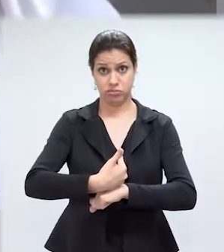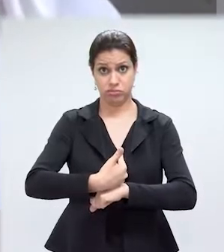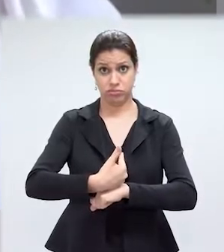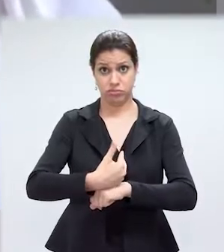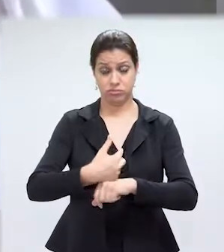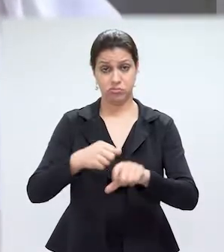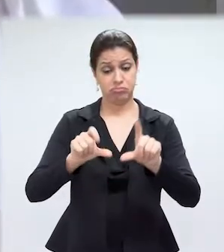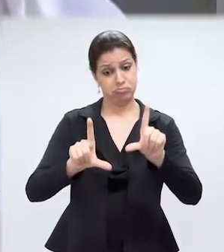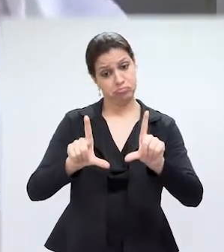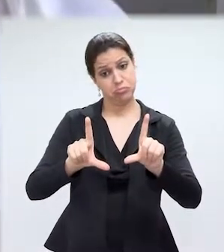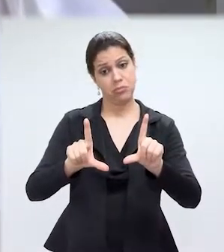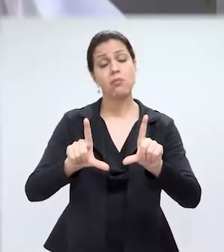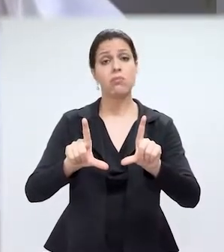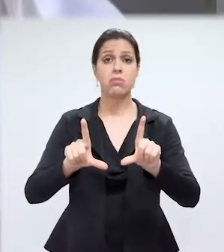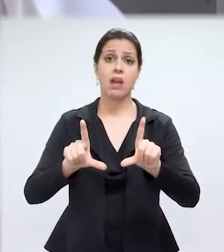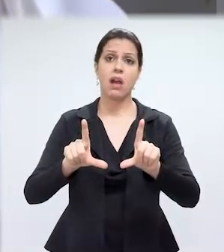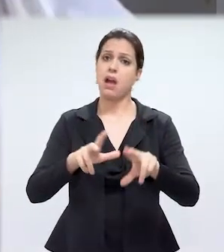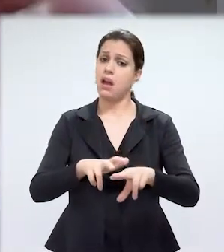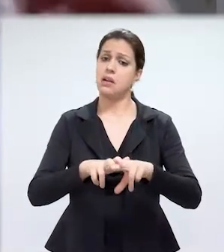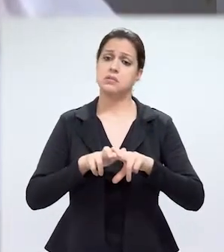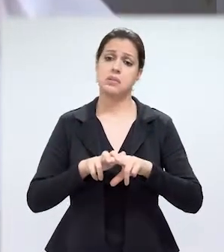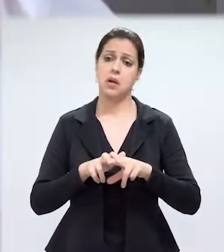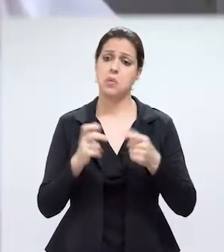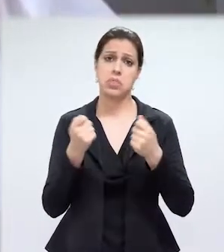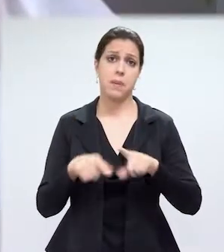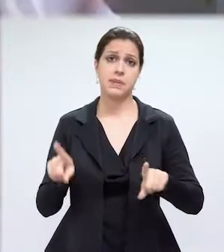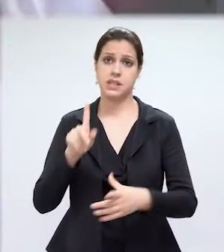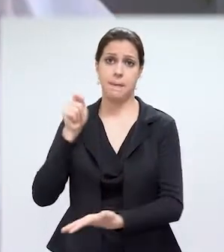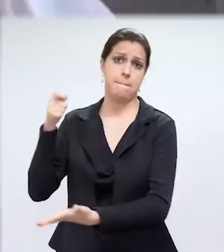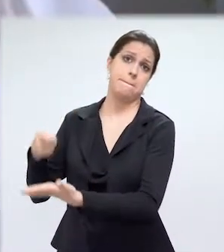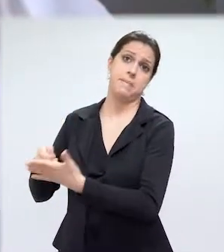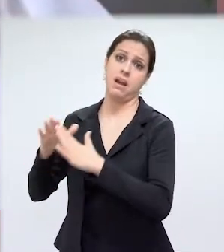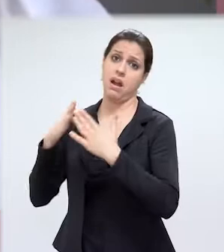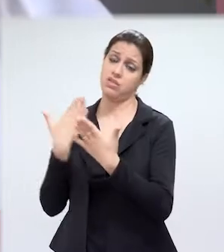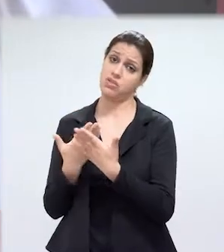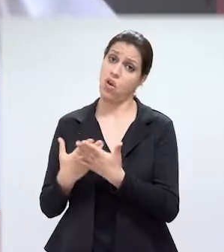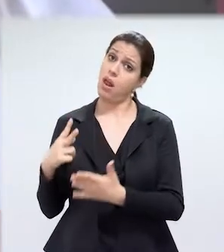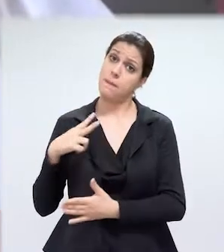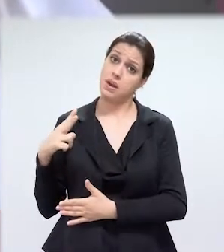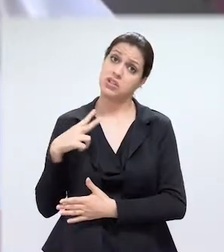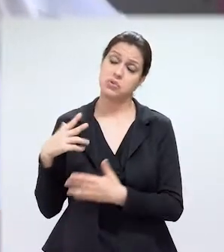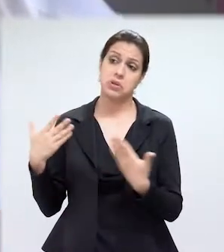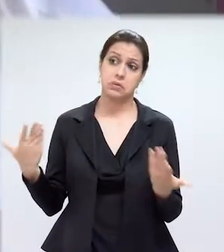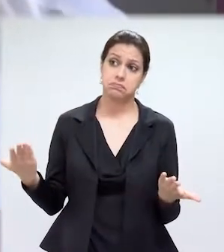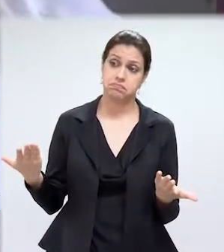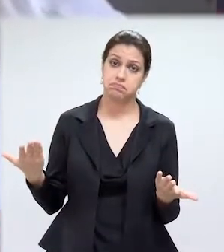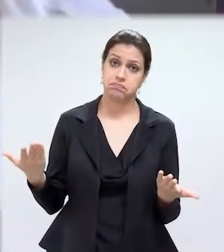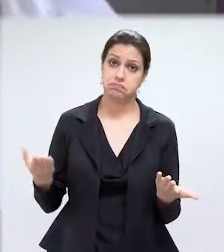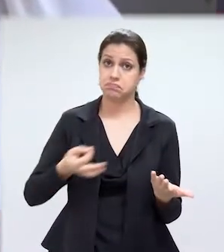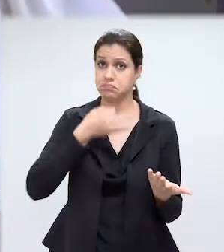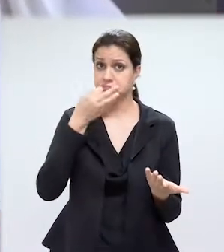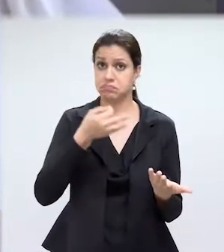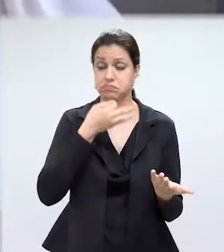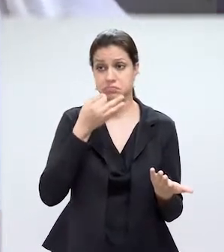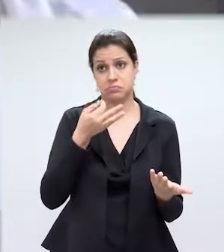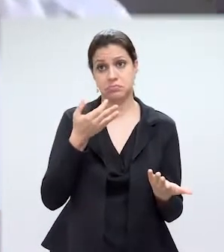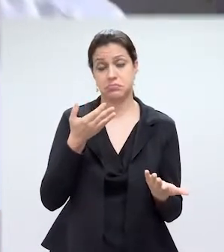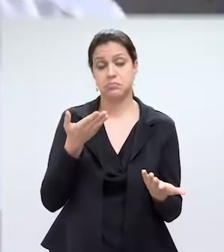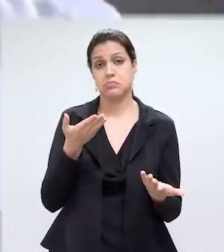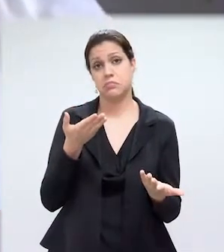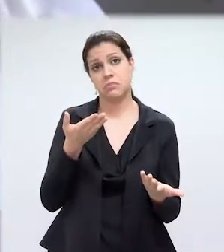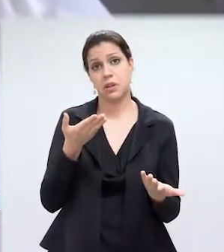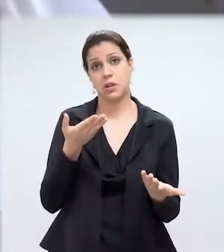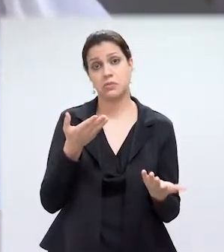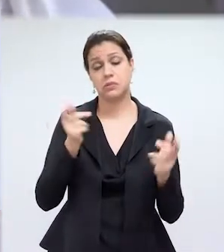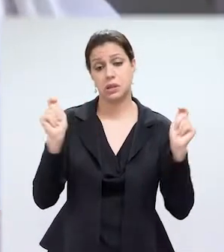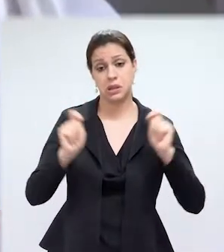simplesmente através de uma tela, aí eu já acho que não vale a pena pagar a escola particular, o meu